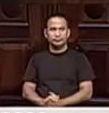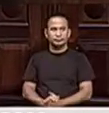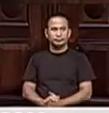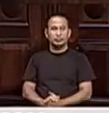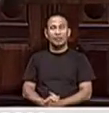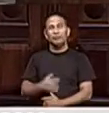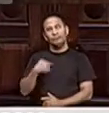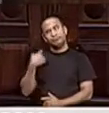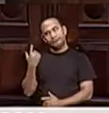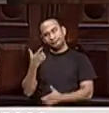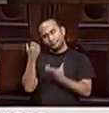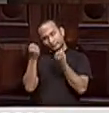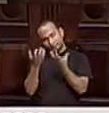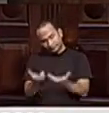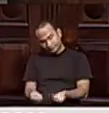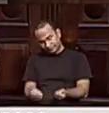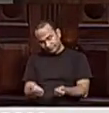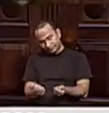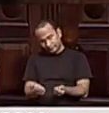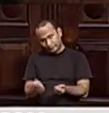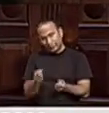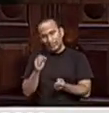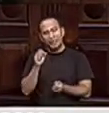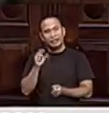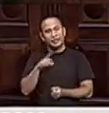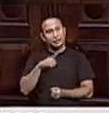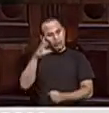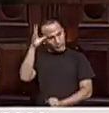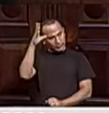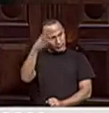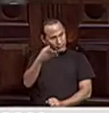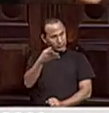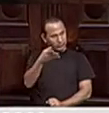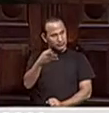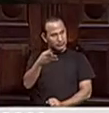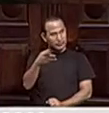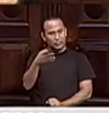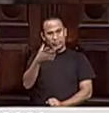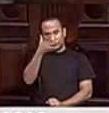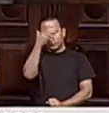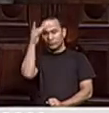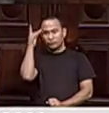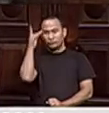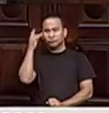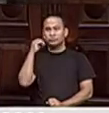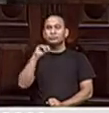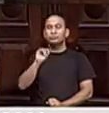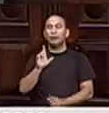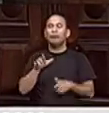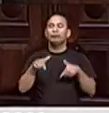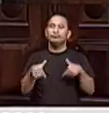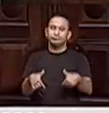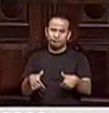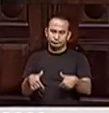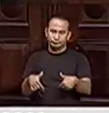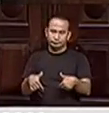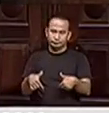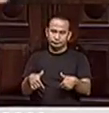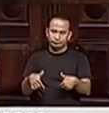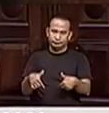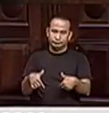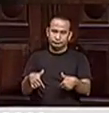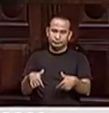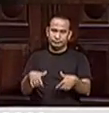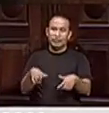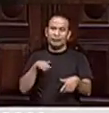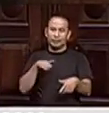Vamos admitir que tenham razão aqueles que assim se manifestam.